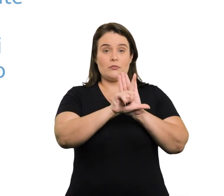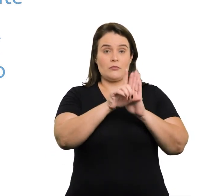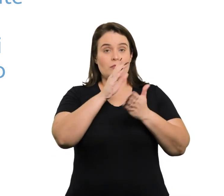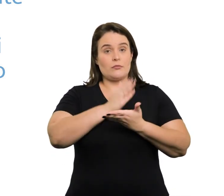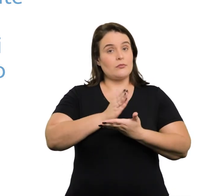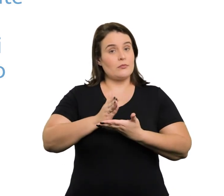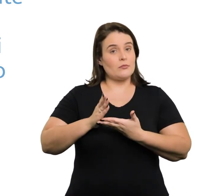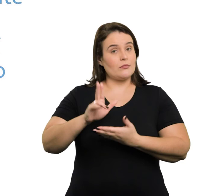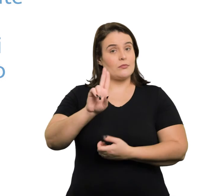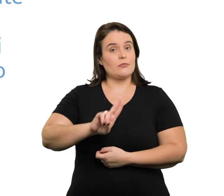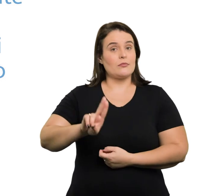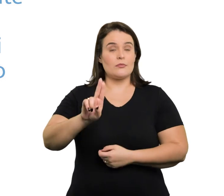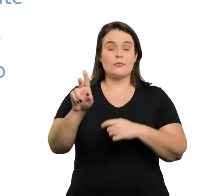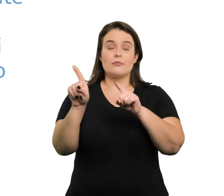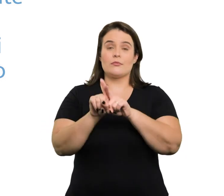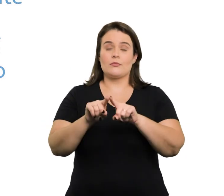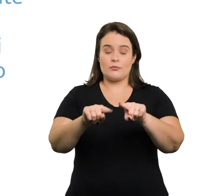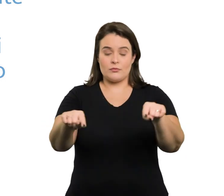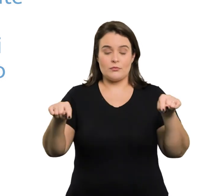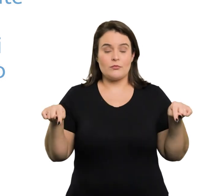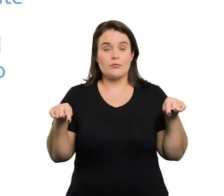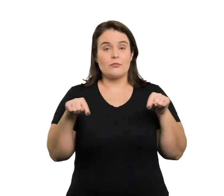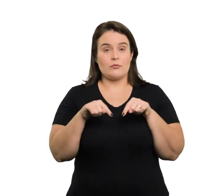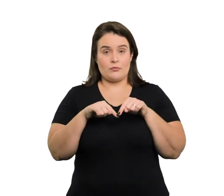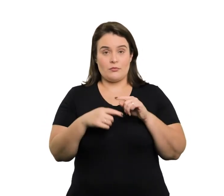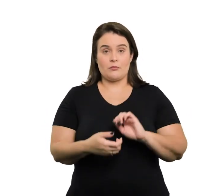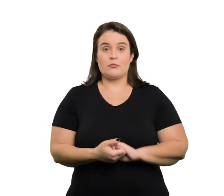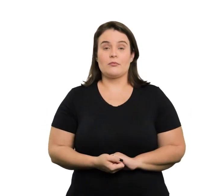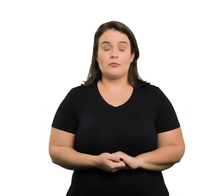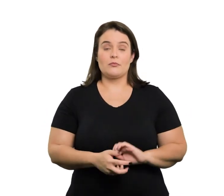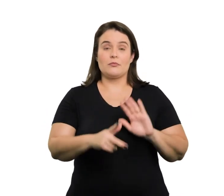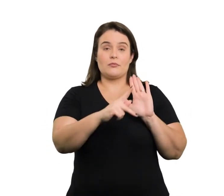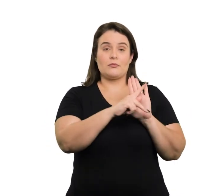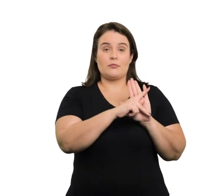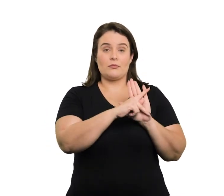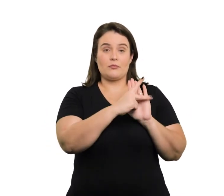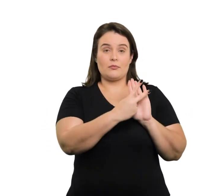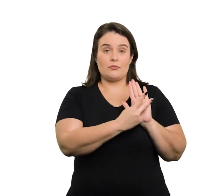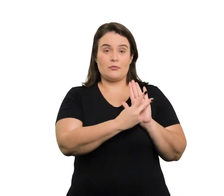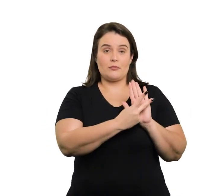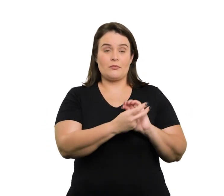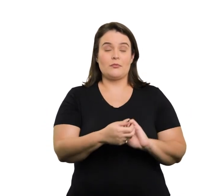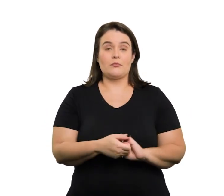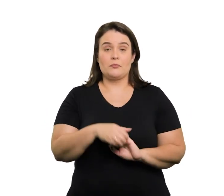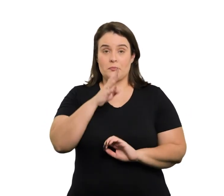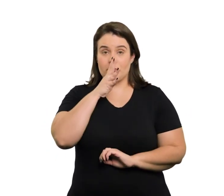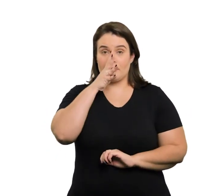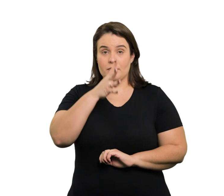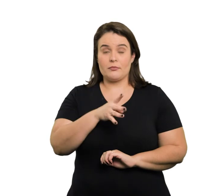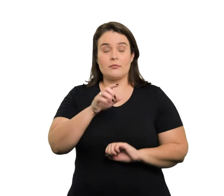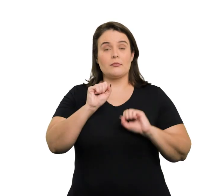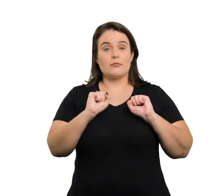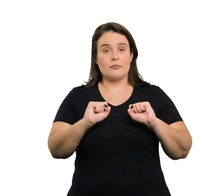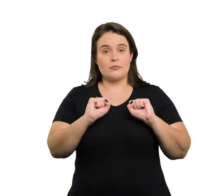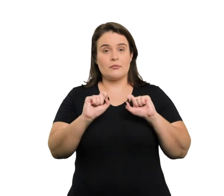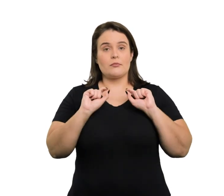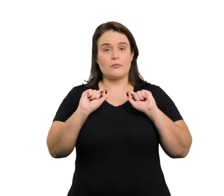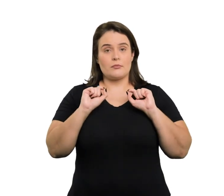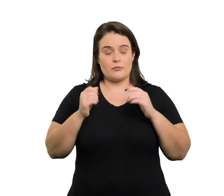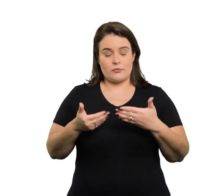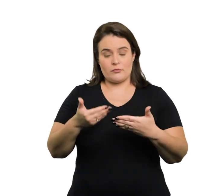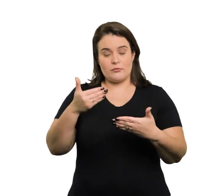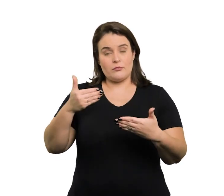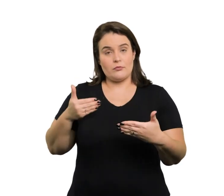de Parcelamento, Uso e Ocupação do Solo. Parágrafo 2º. As intervenções poderão ocupar